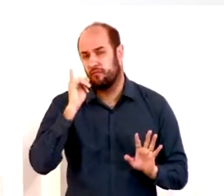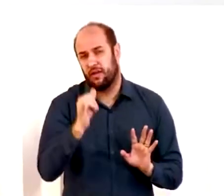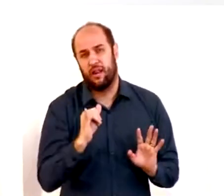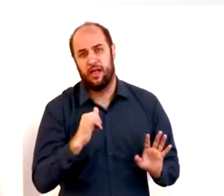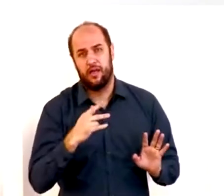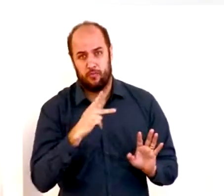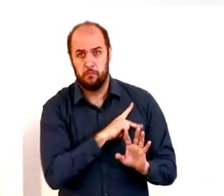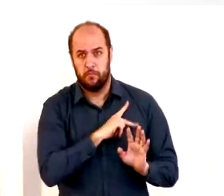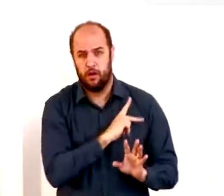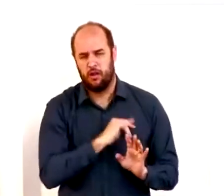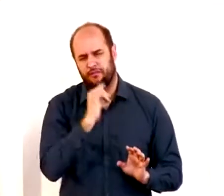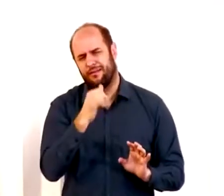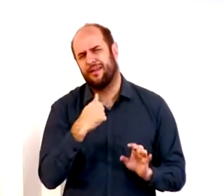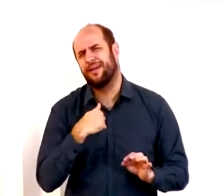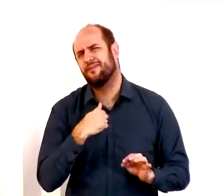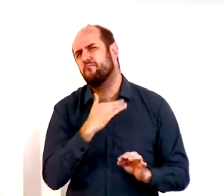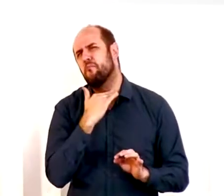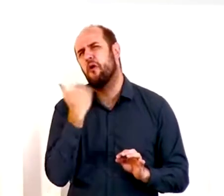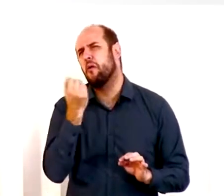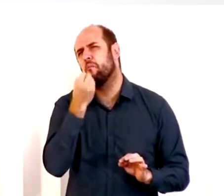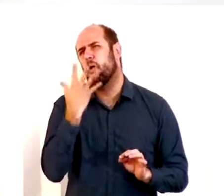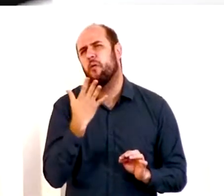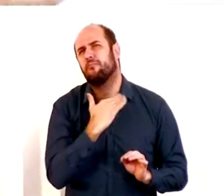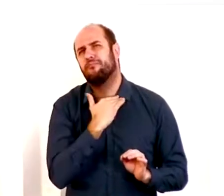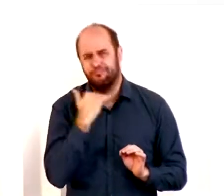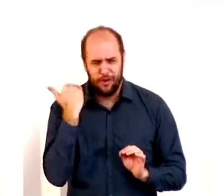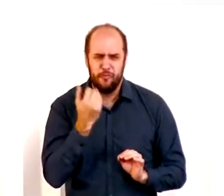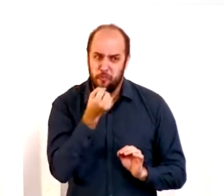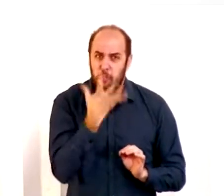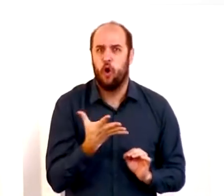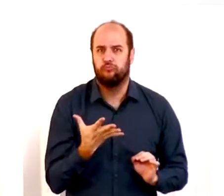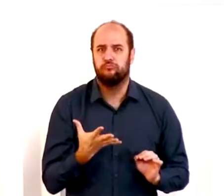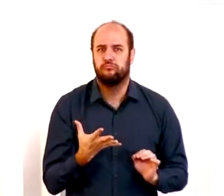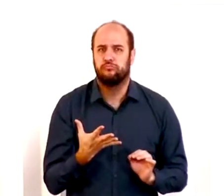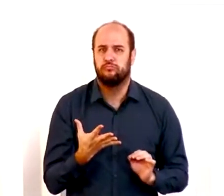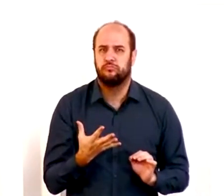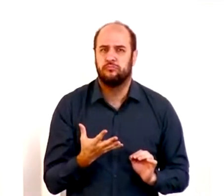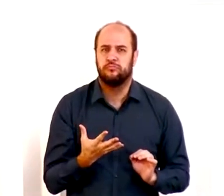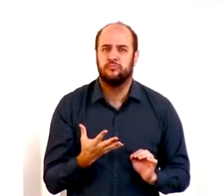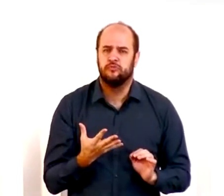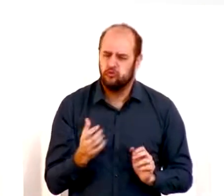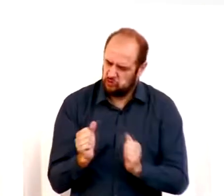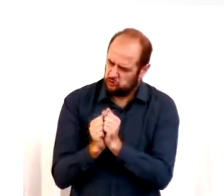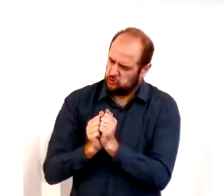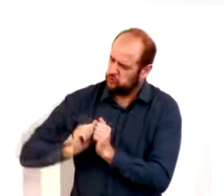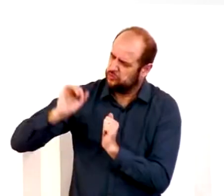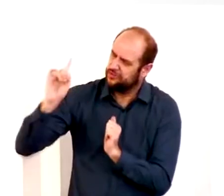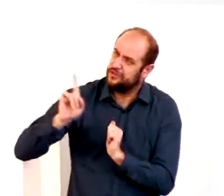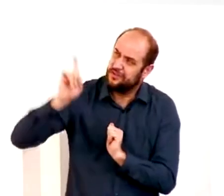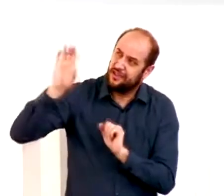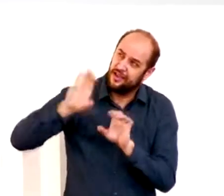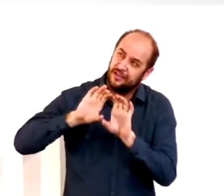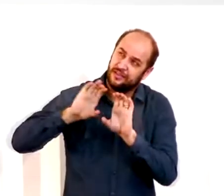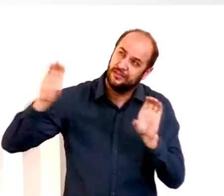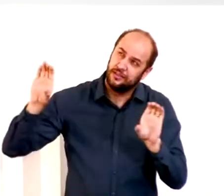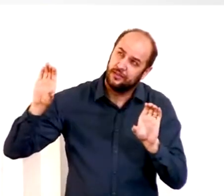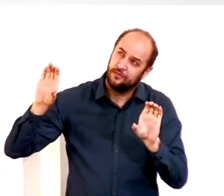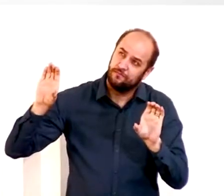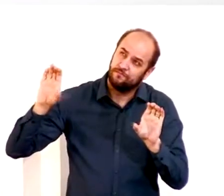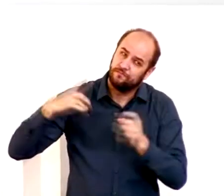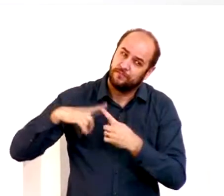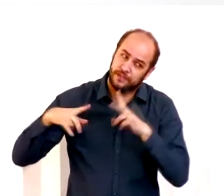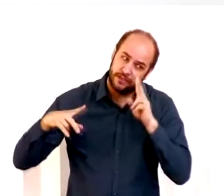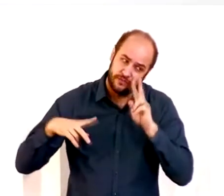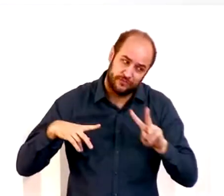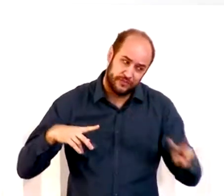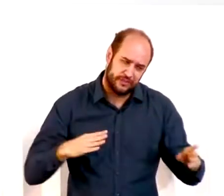olha, morrer é que é o lucro, morrer é que é bom, estar com Deus é que é bom. No entanto, ele olha para as igrejas,